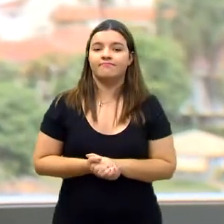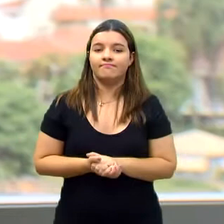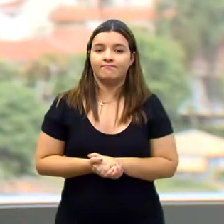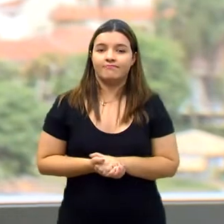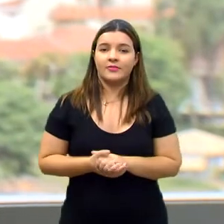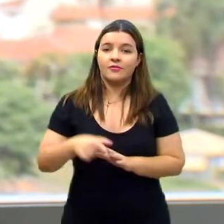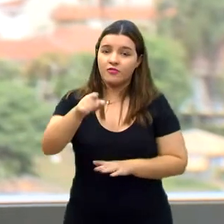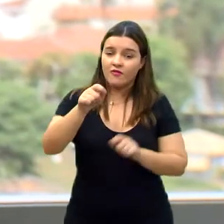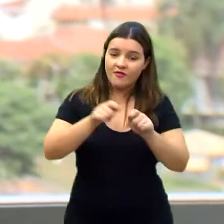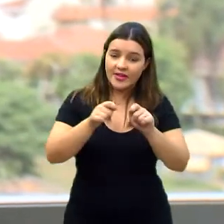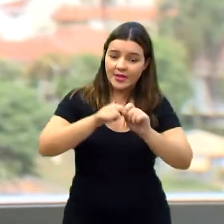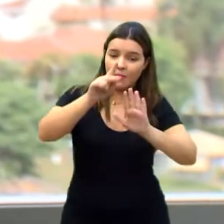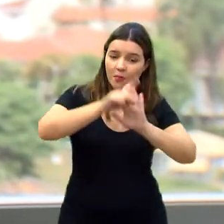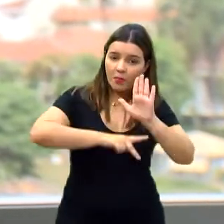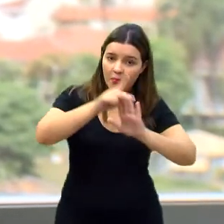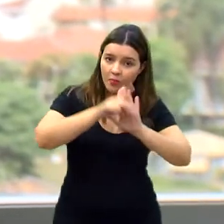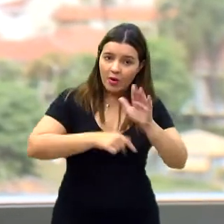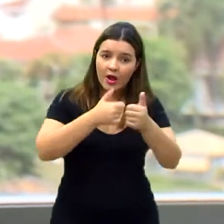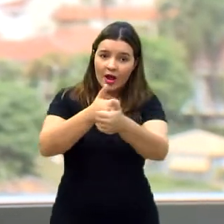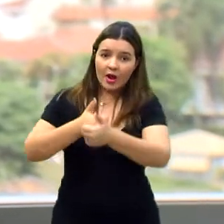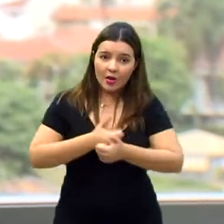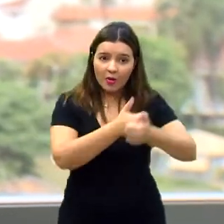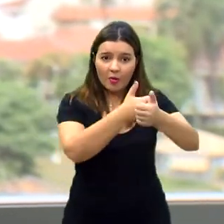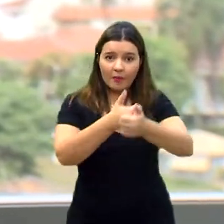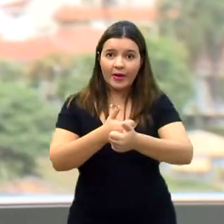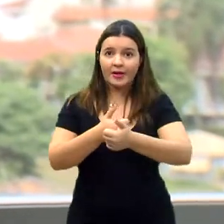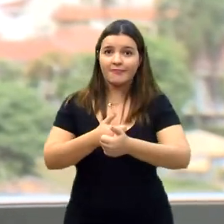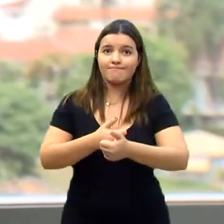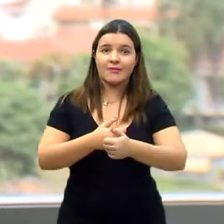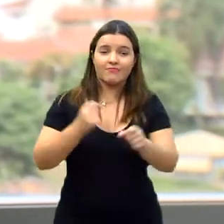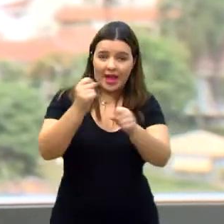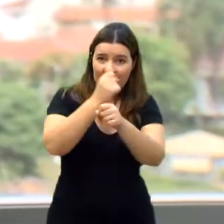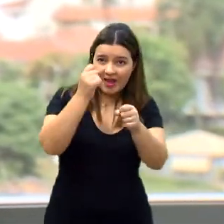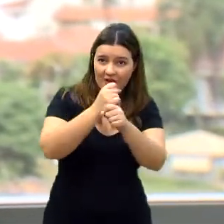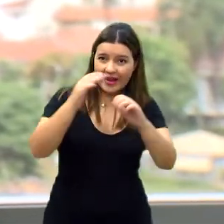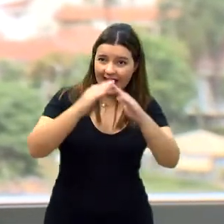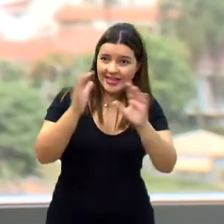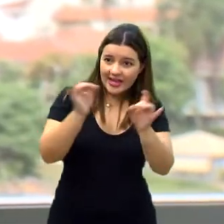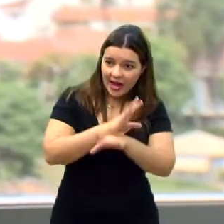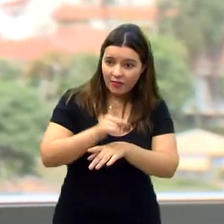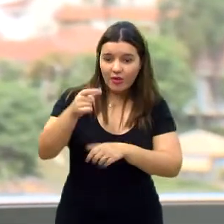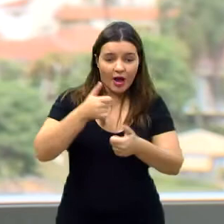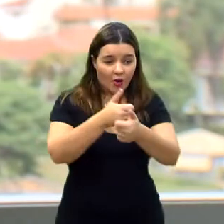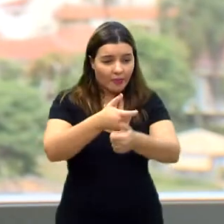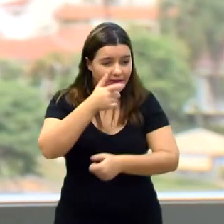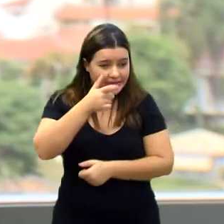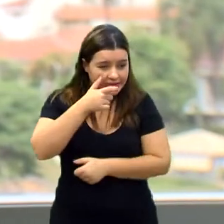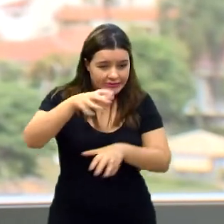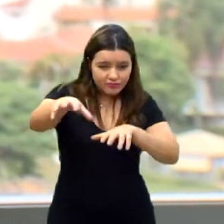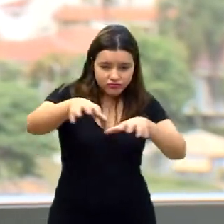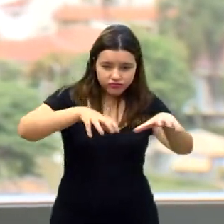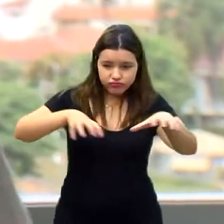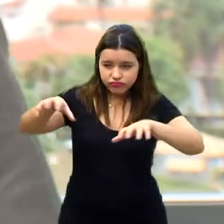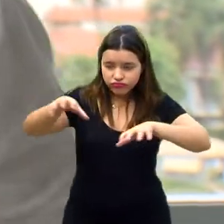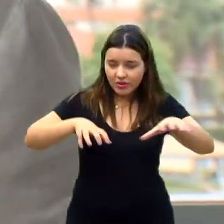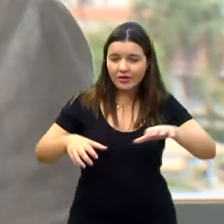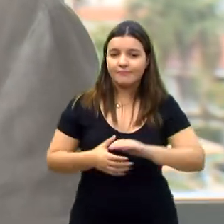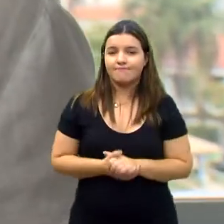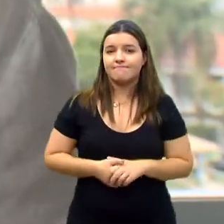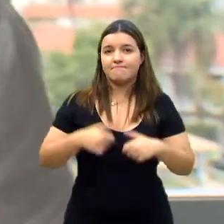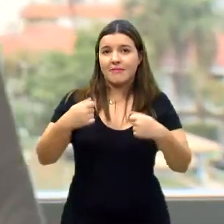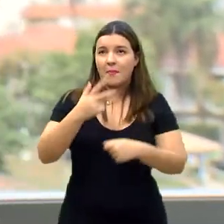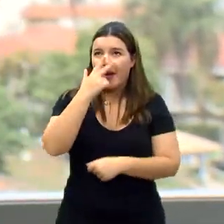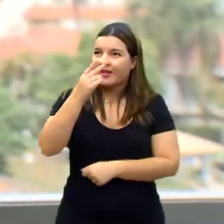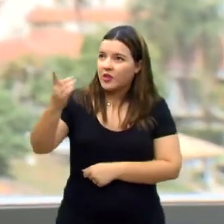produção dos projetos e o acompanhamento das montagens em obras que o design também faz isso tem que ter o dom também tem que ter muito talento